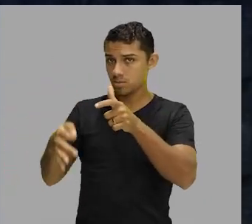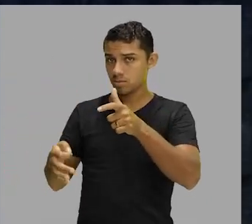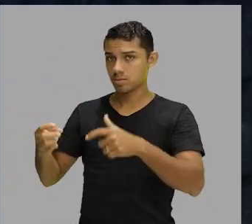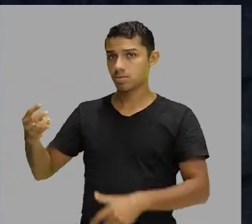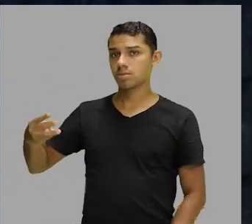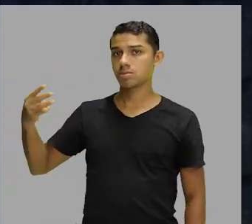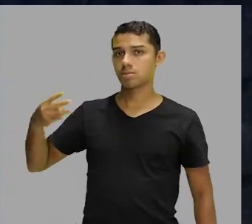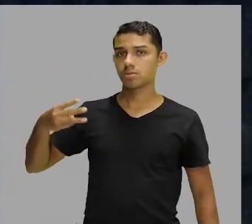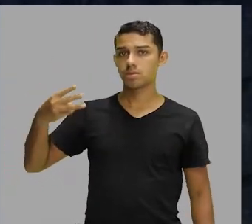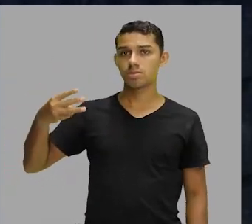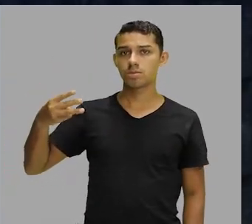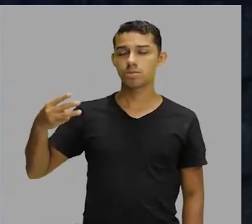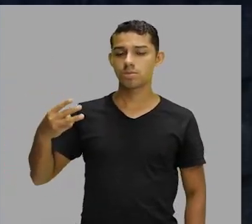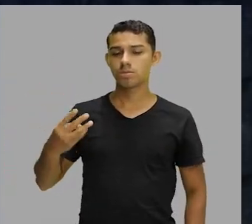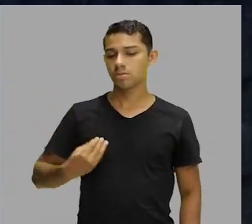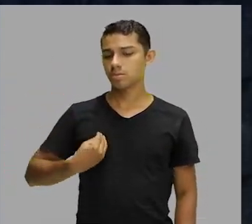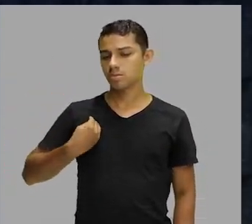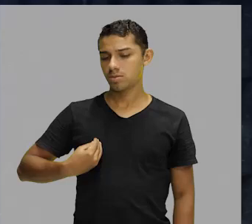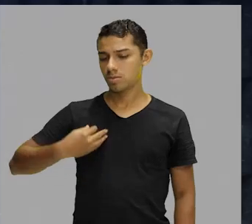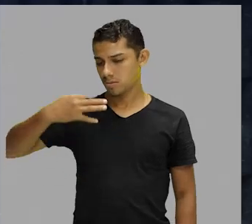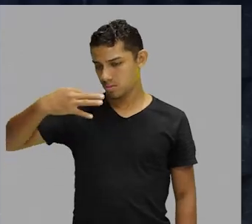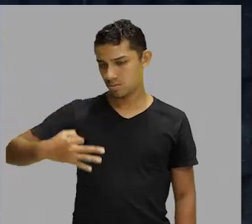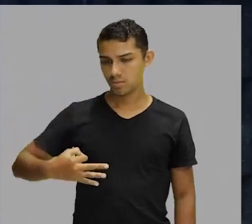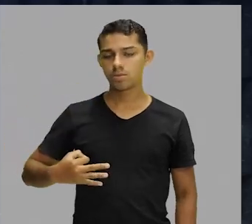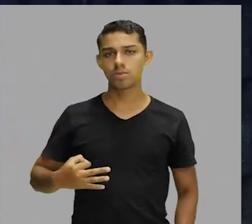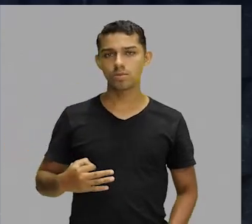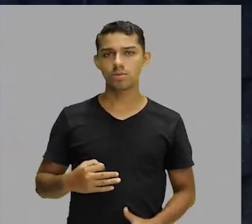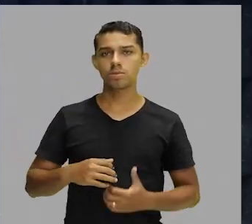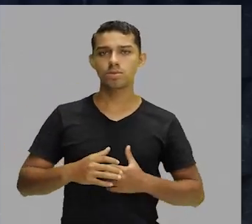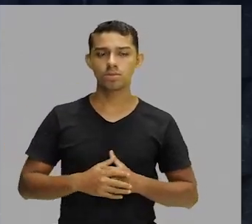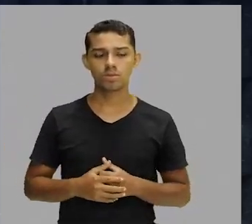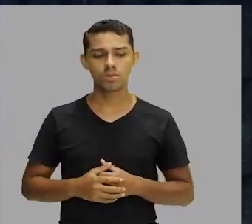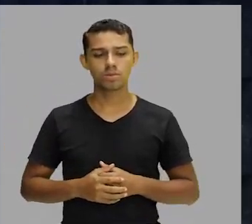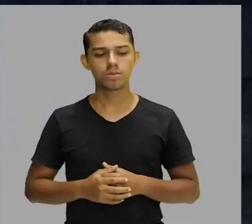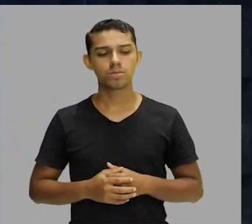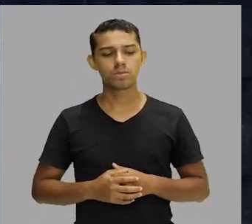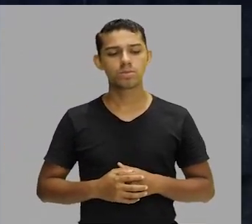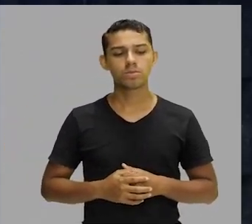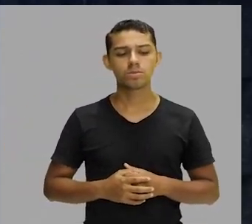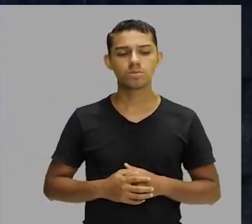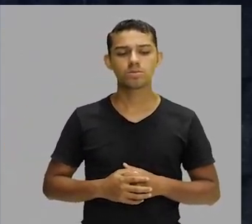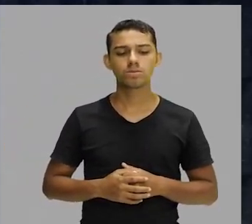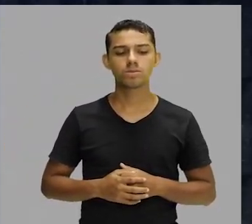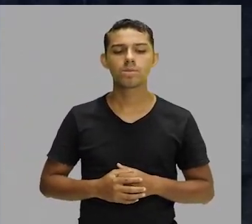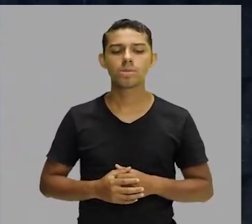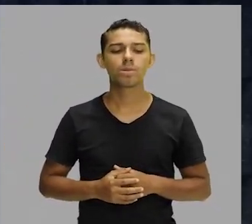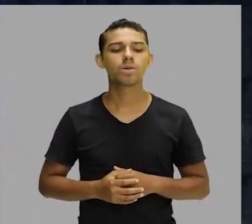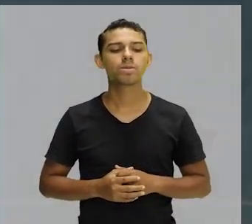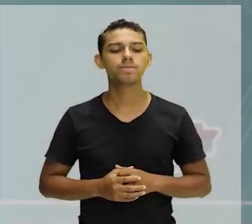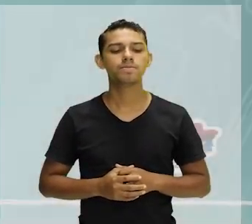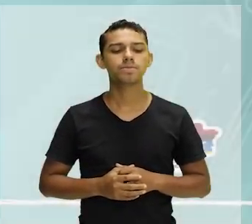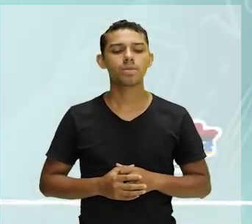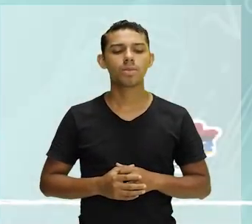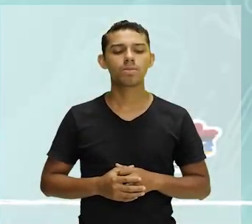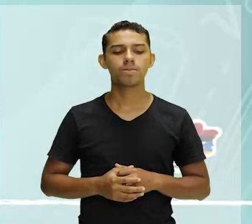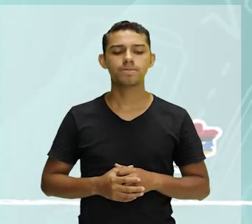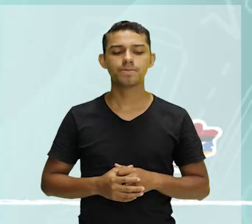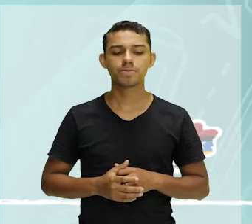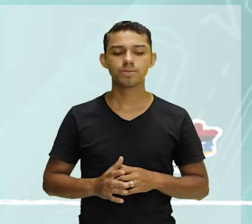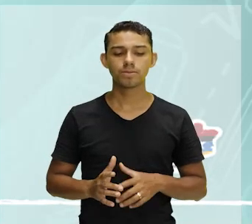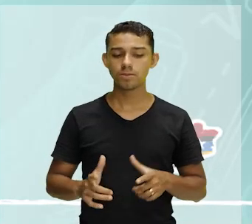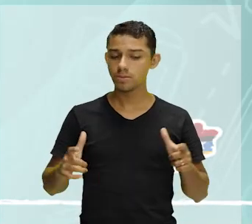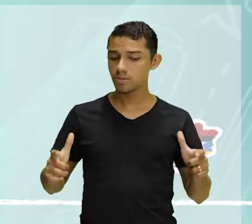com a sua posição que a gente costuma conhecer. Então, ela diz o seguinte, a questão: